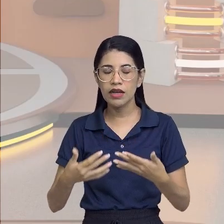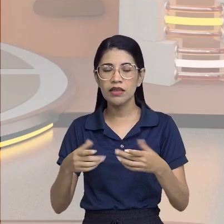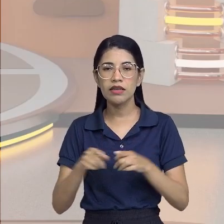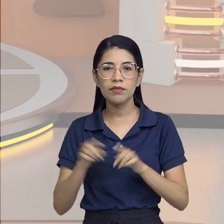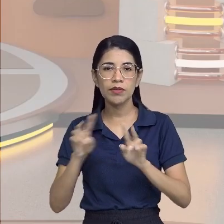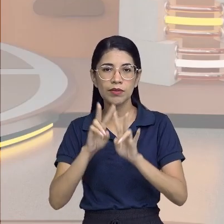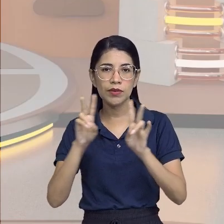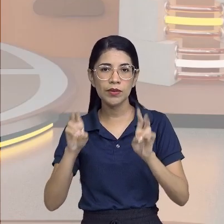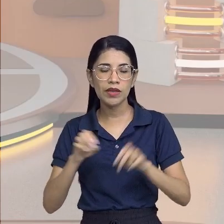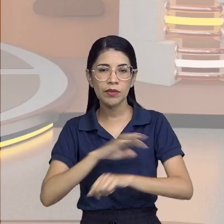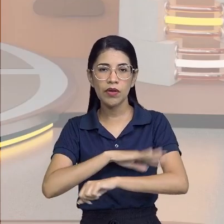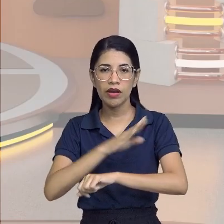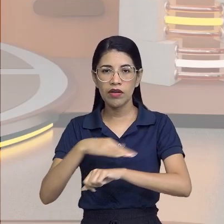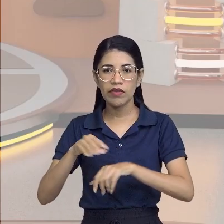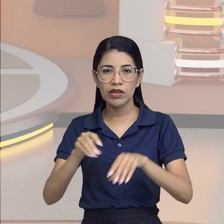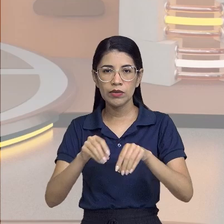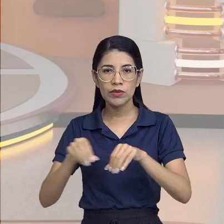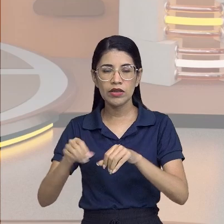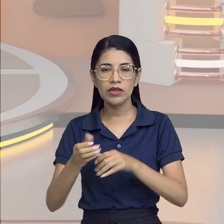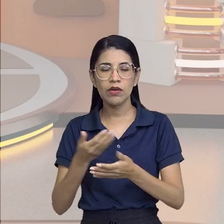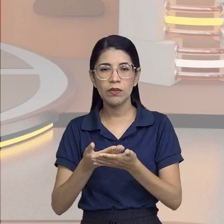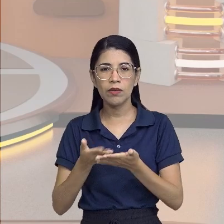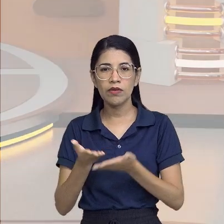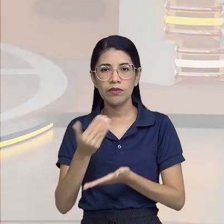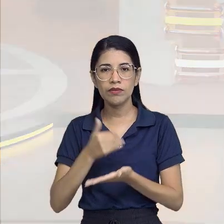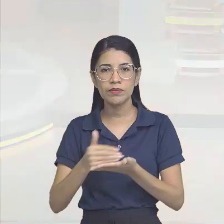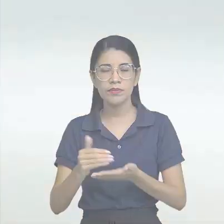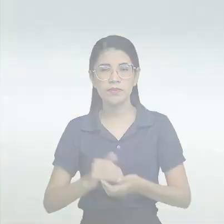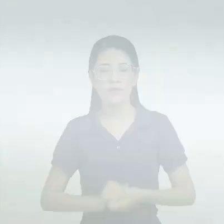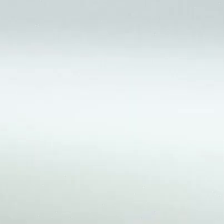do relevo e dos solos. Bons estudos!